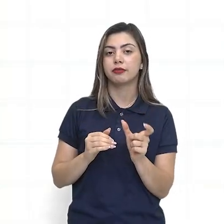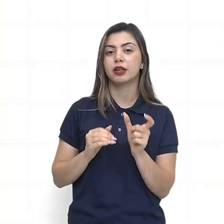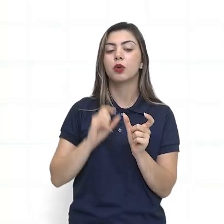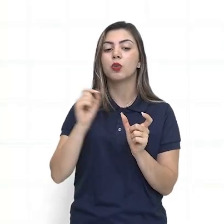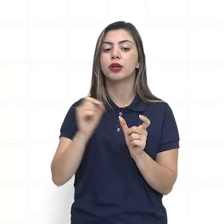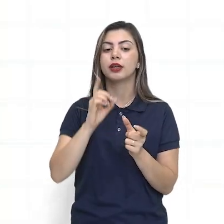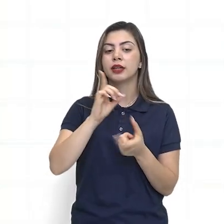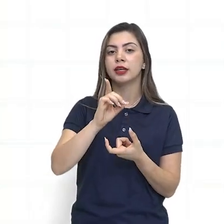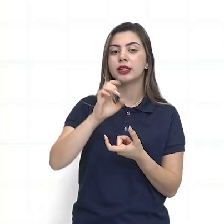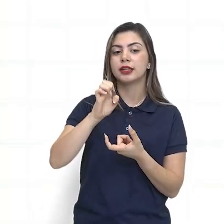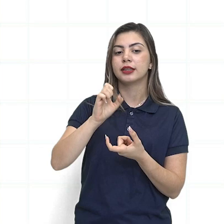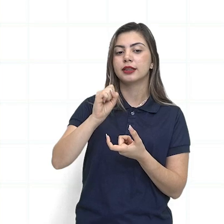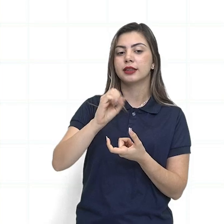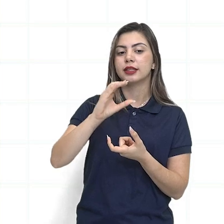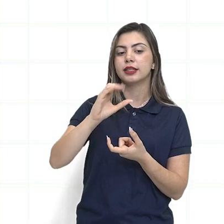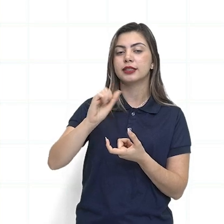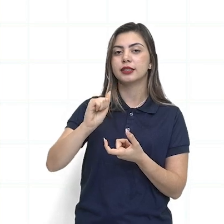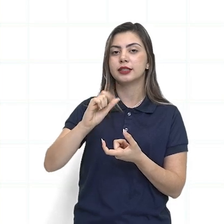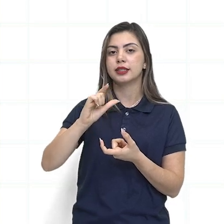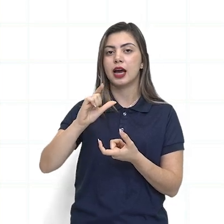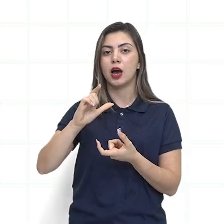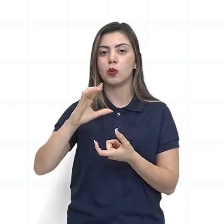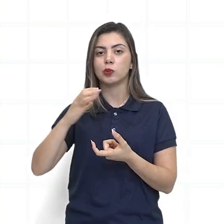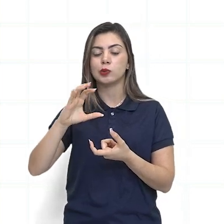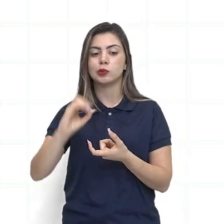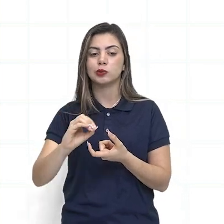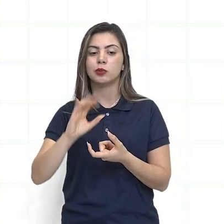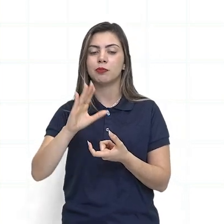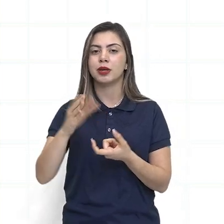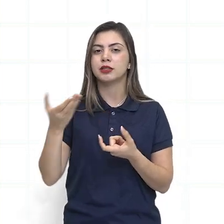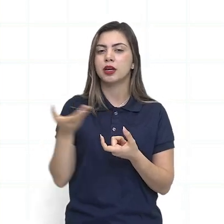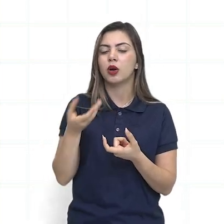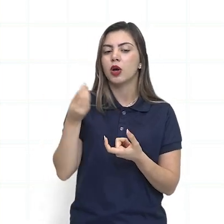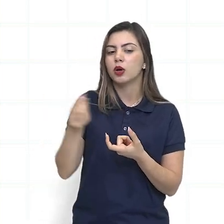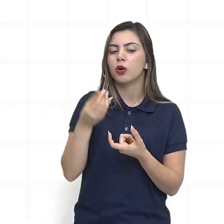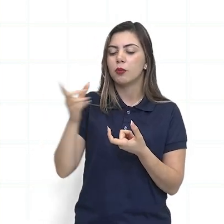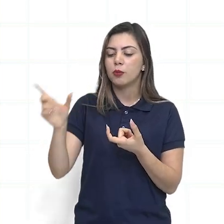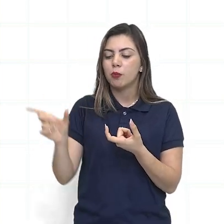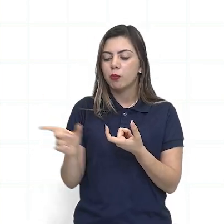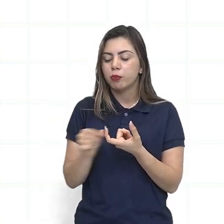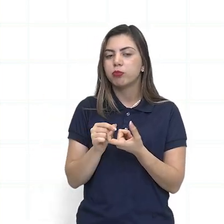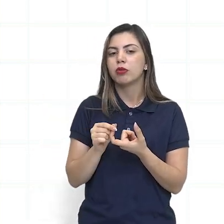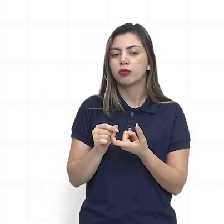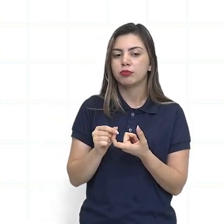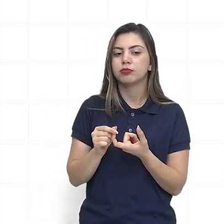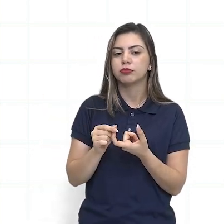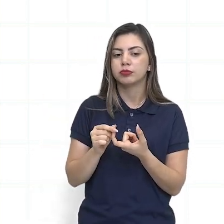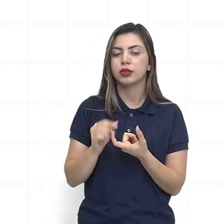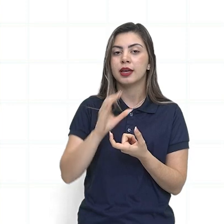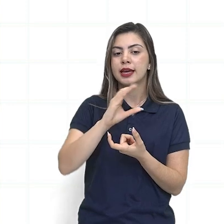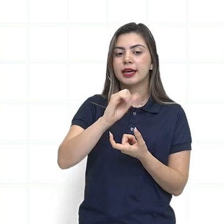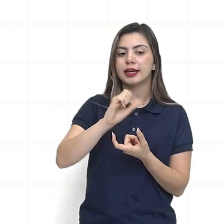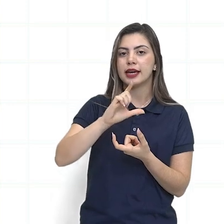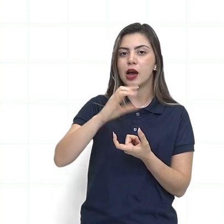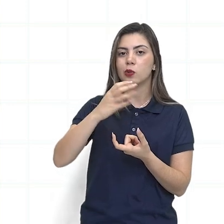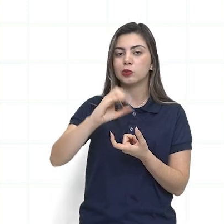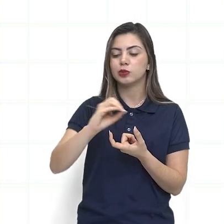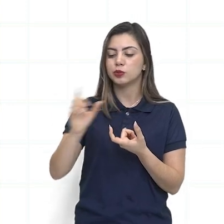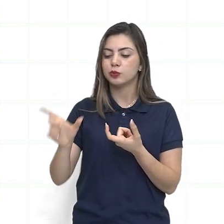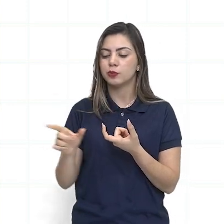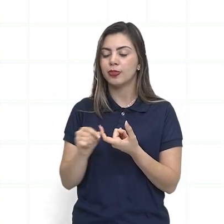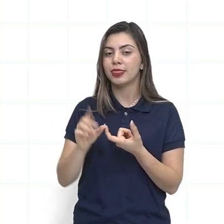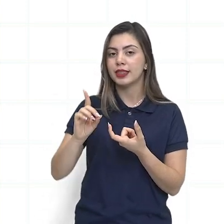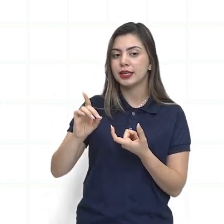esta palavra, calço, e quando eu acrescento, quando eu adiciono aqui o prefixo